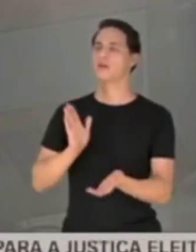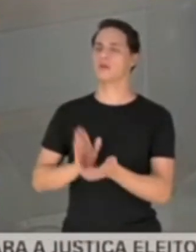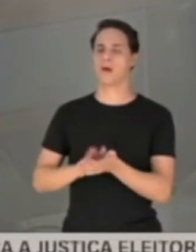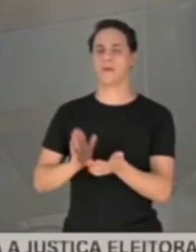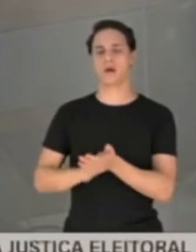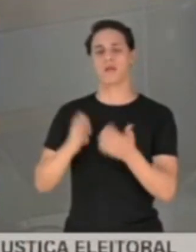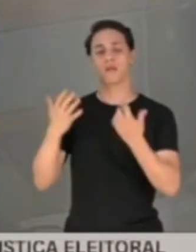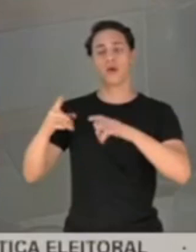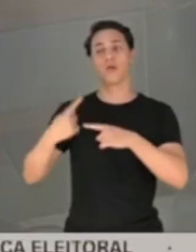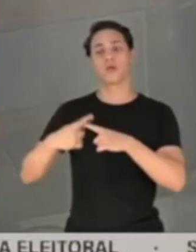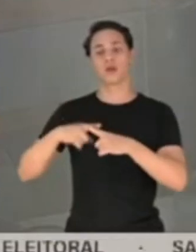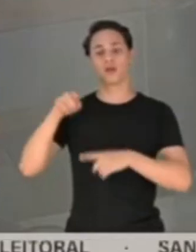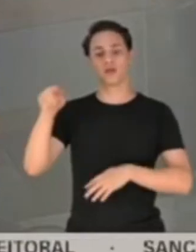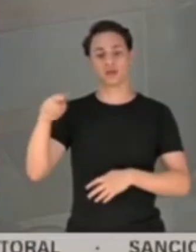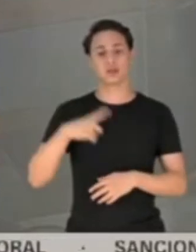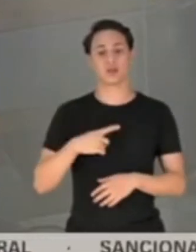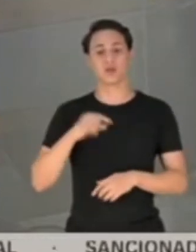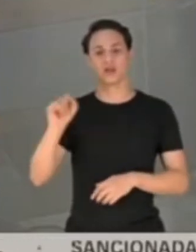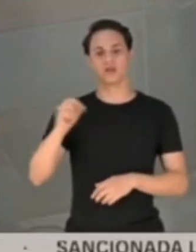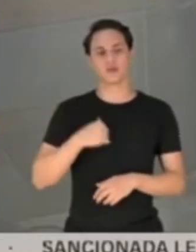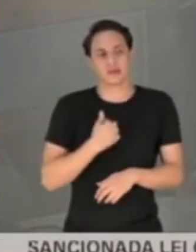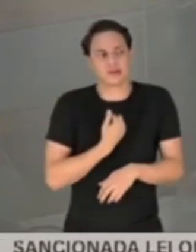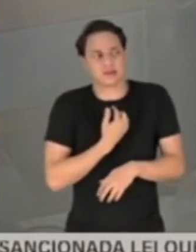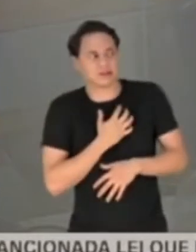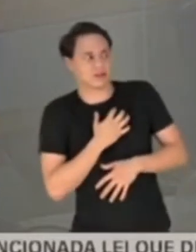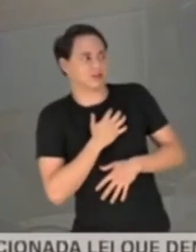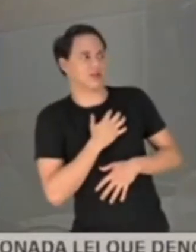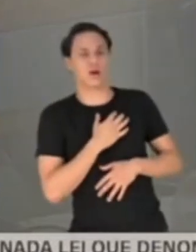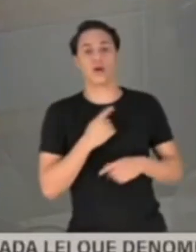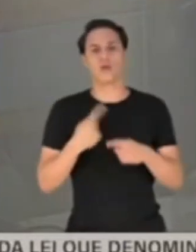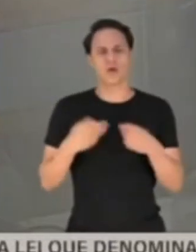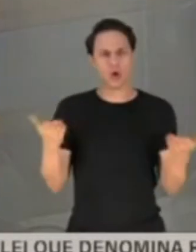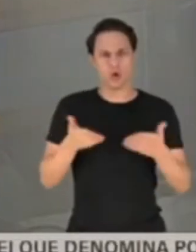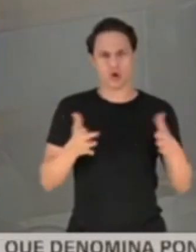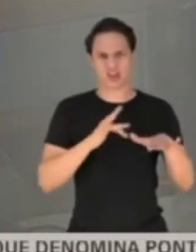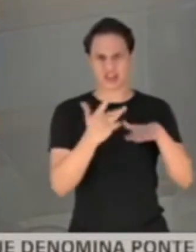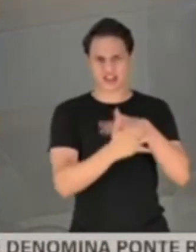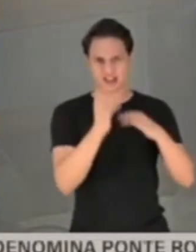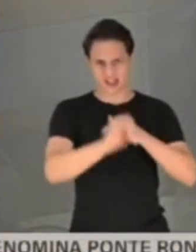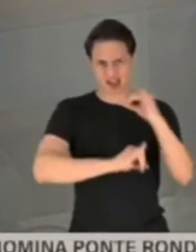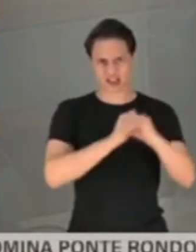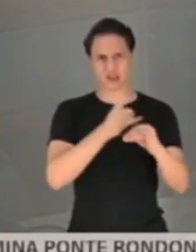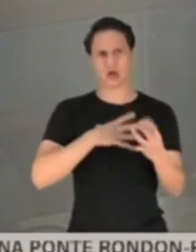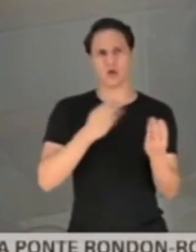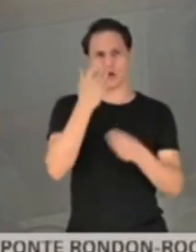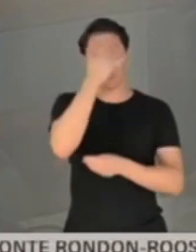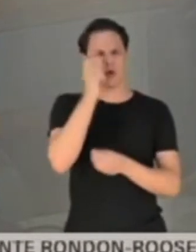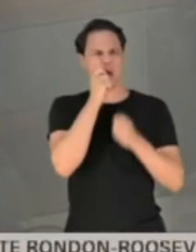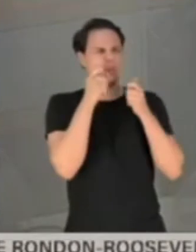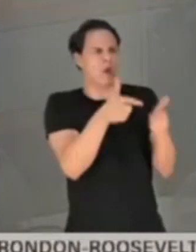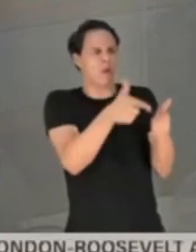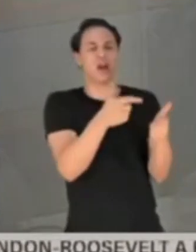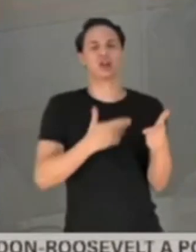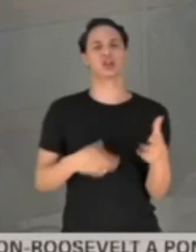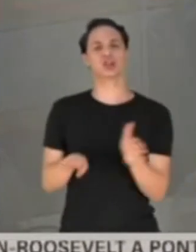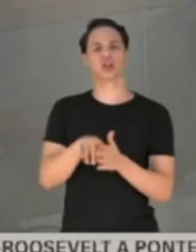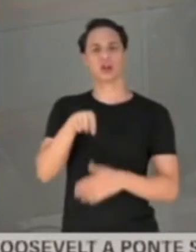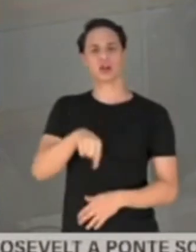menos o senhor não afinou. Tem um bocado de valentão aí na internet que esculhamba com todo mundo, mas quando chega